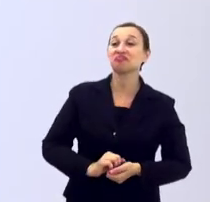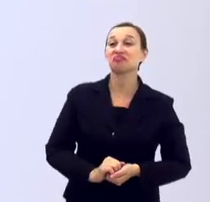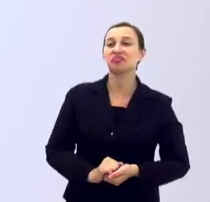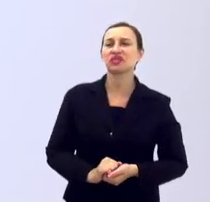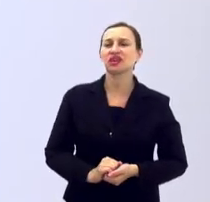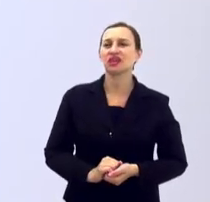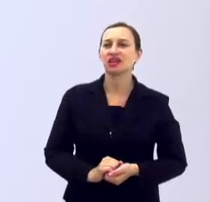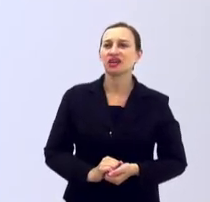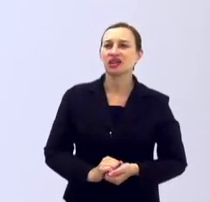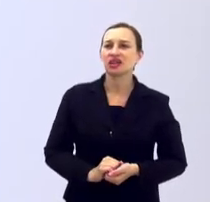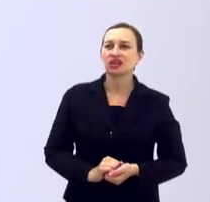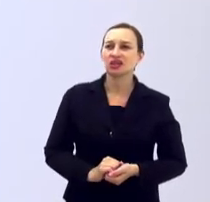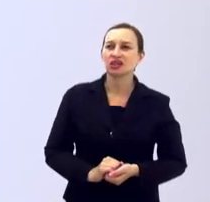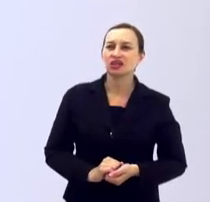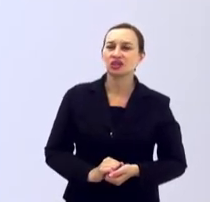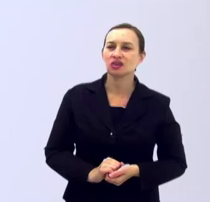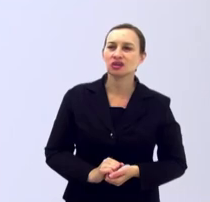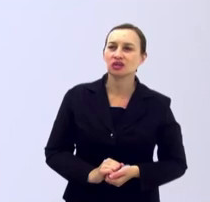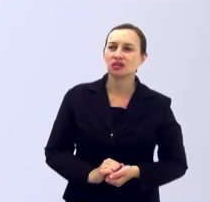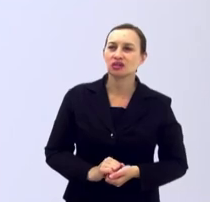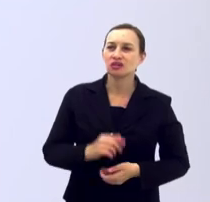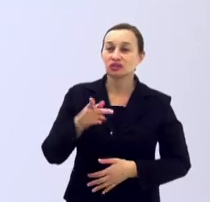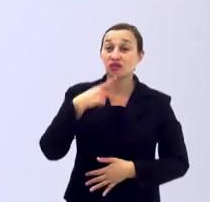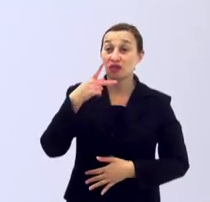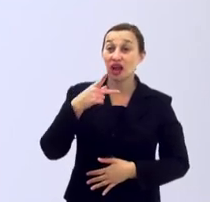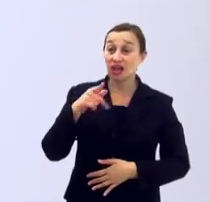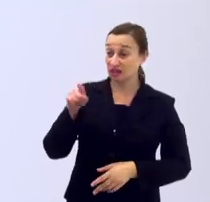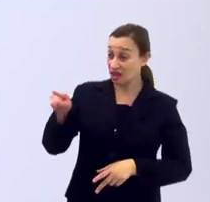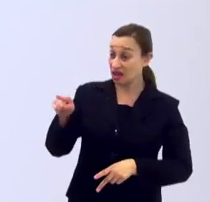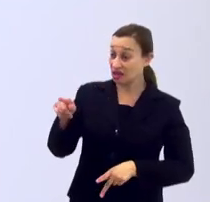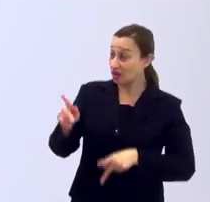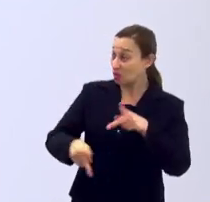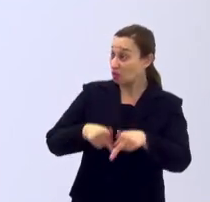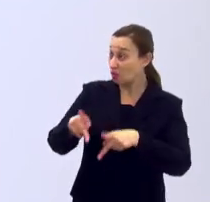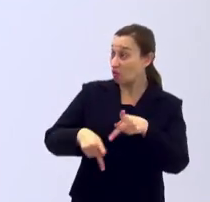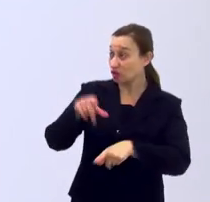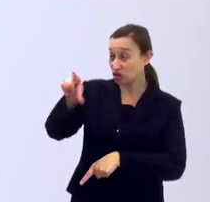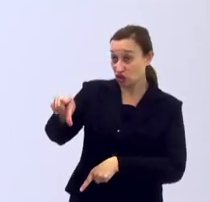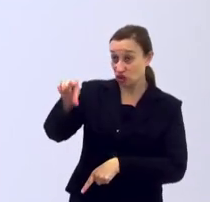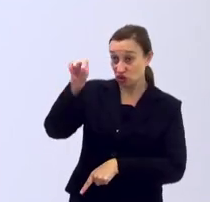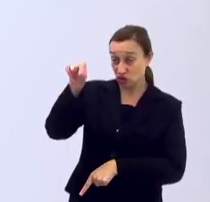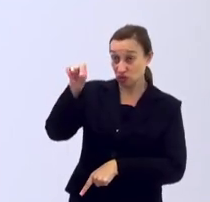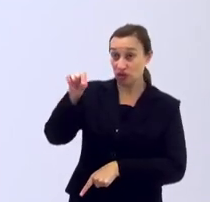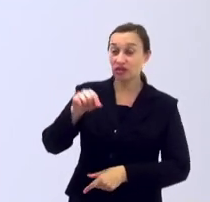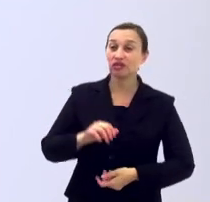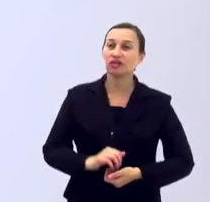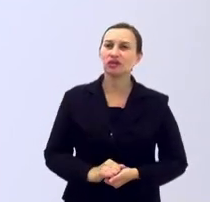Torá, e foi dito que esse era o povo escolhido.